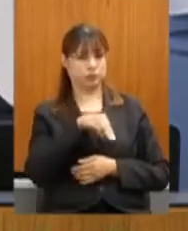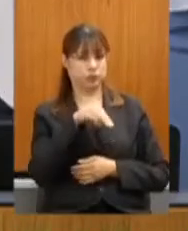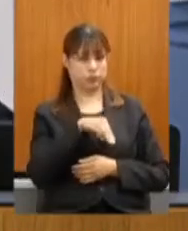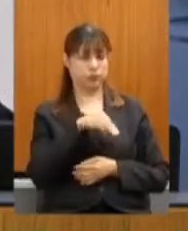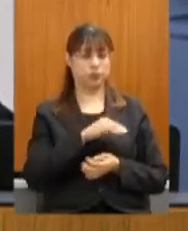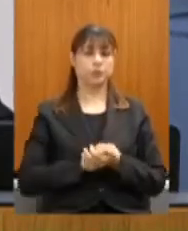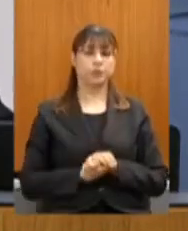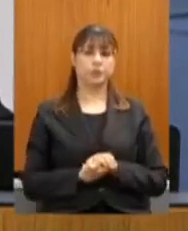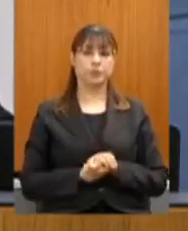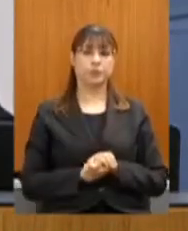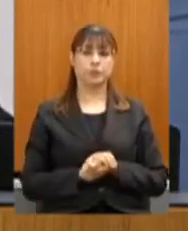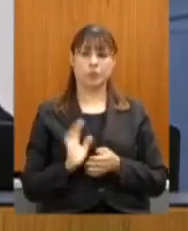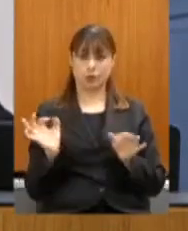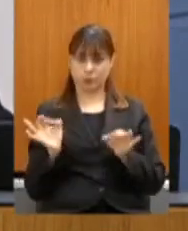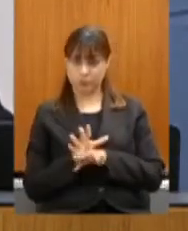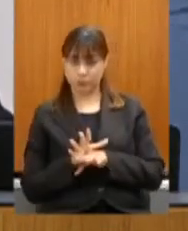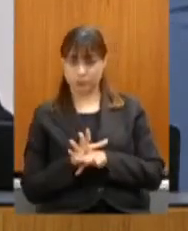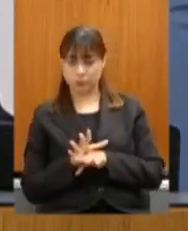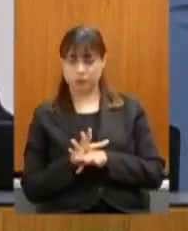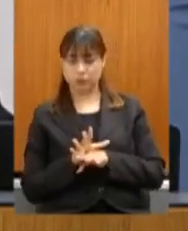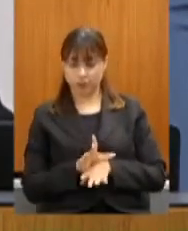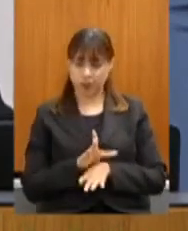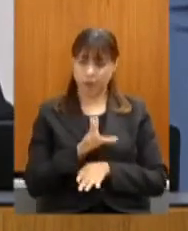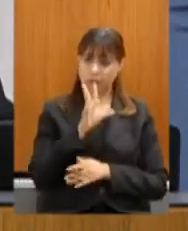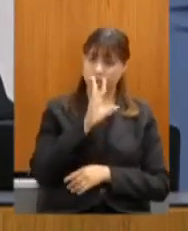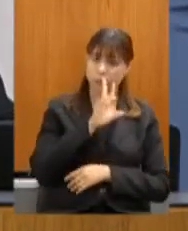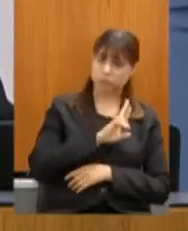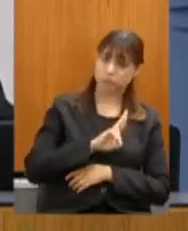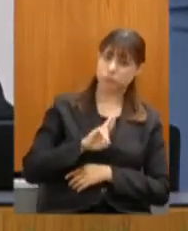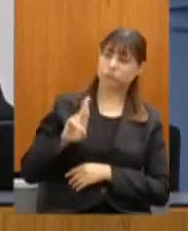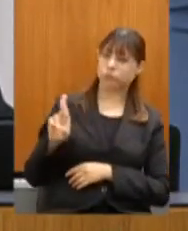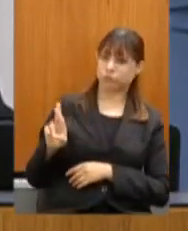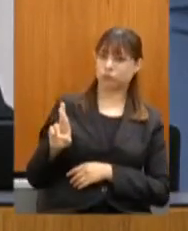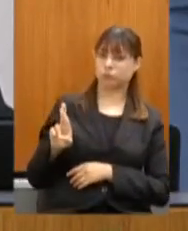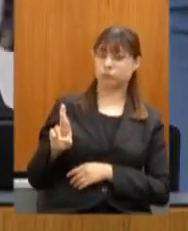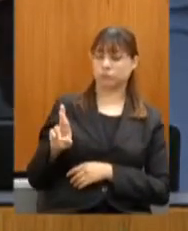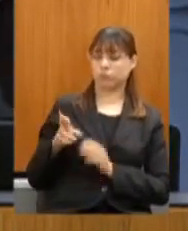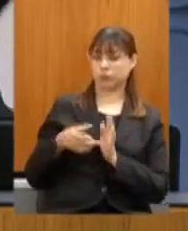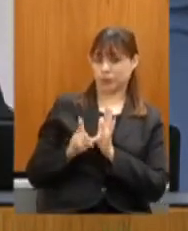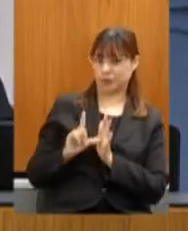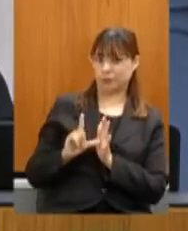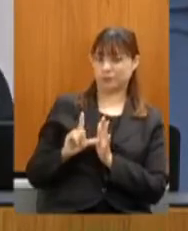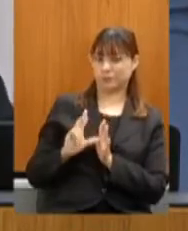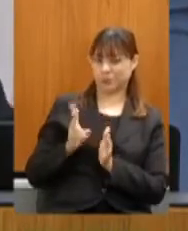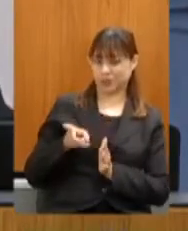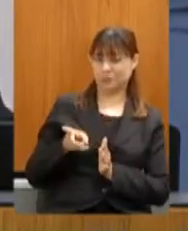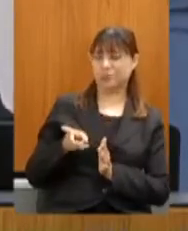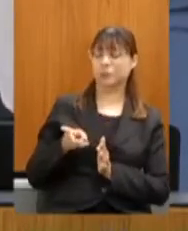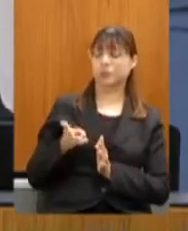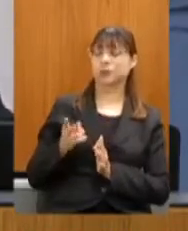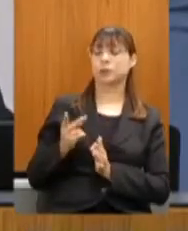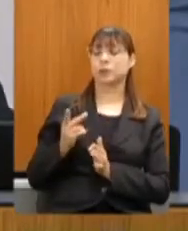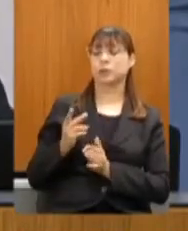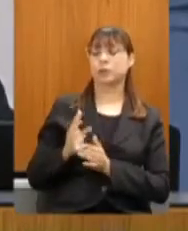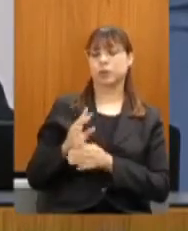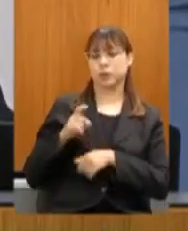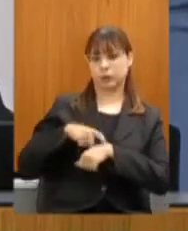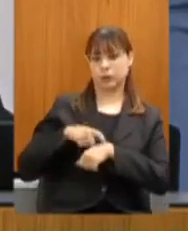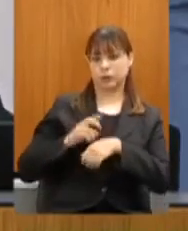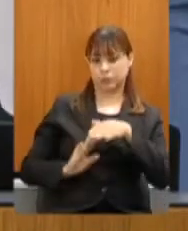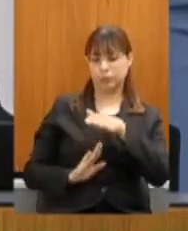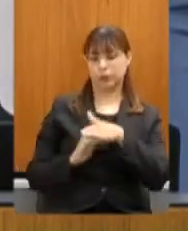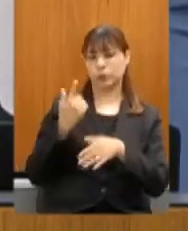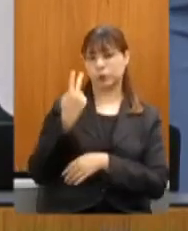Após resposta da autoridade estadual, o deputado que o interpelou disporá de dois minutos para